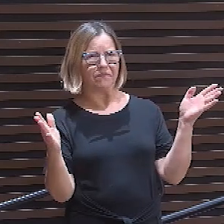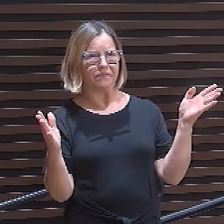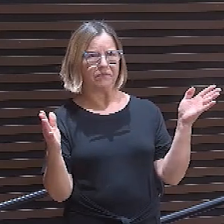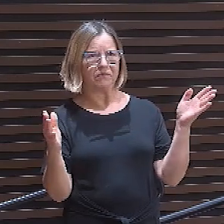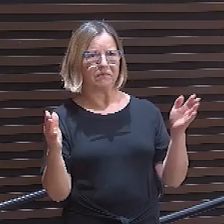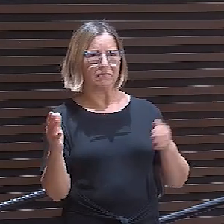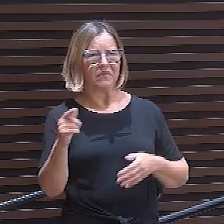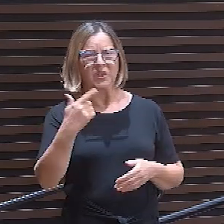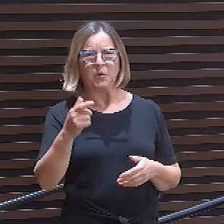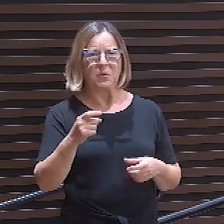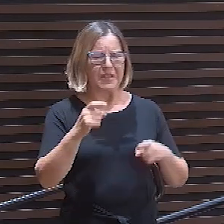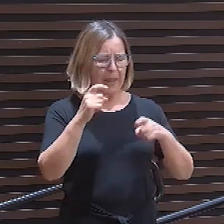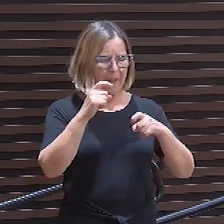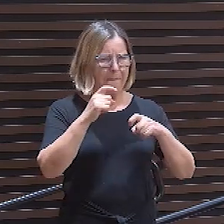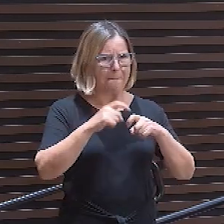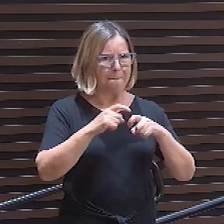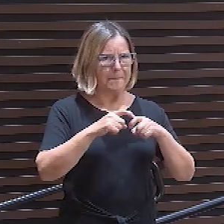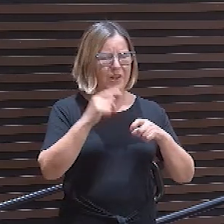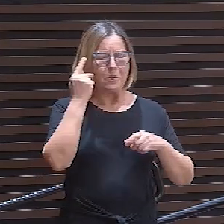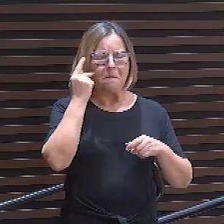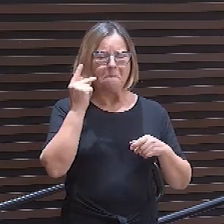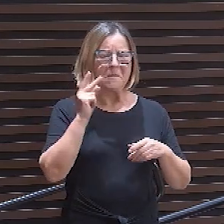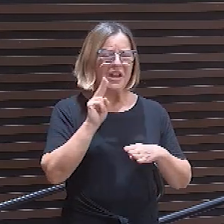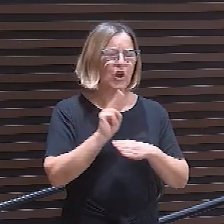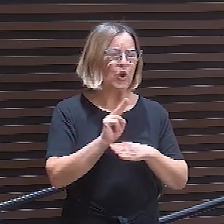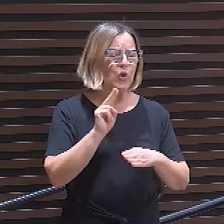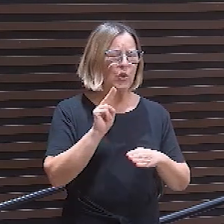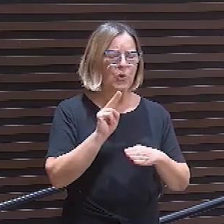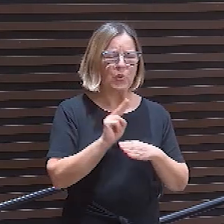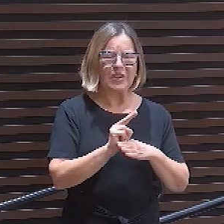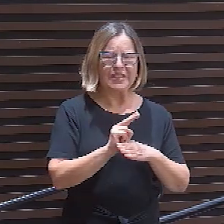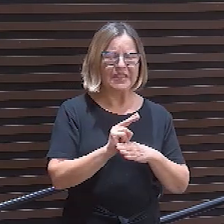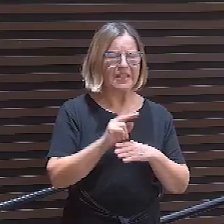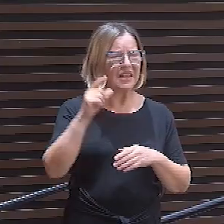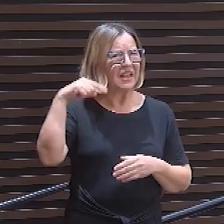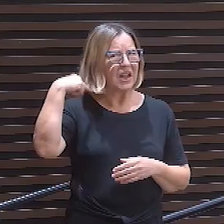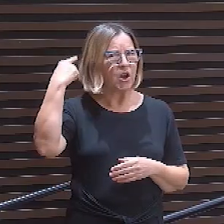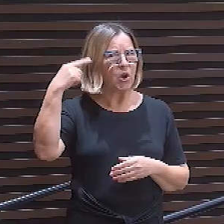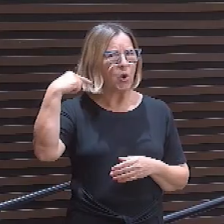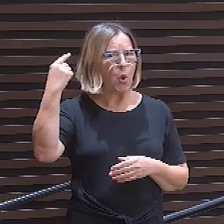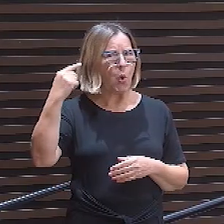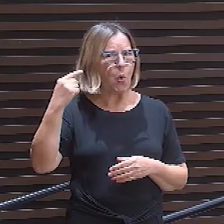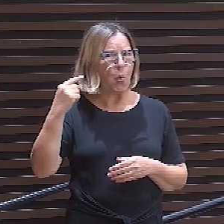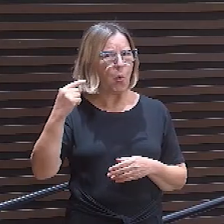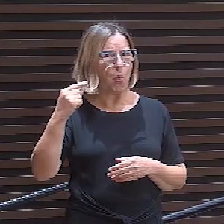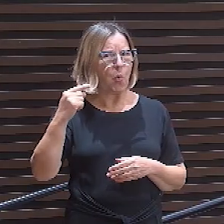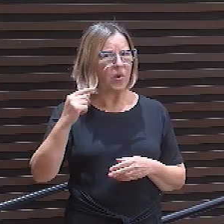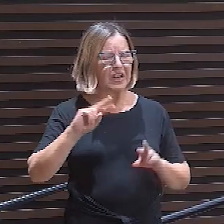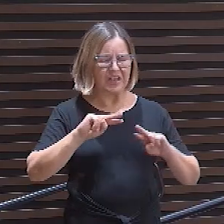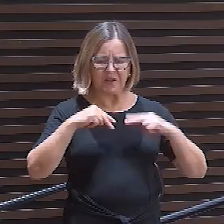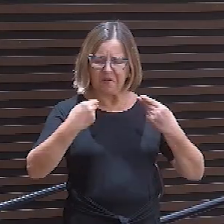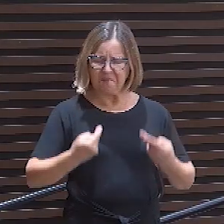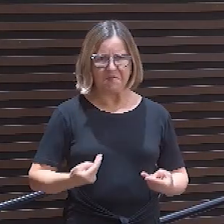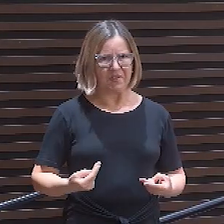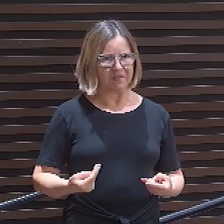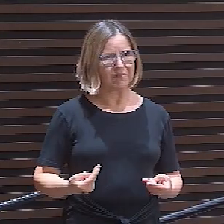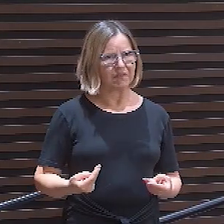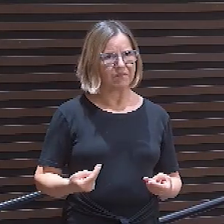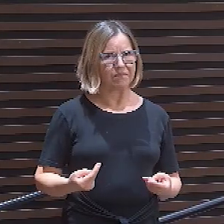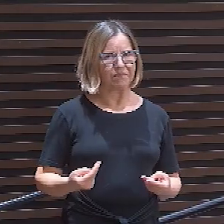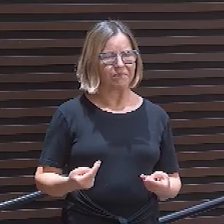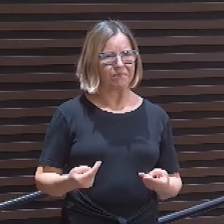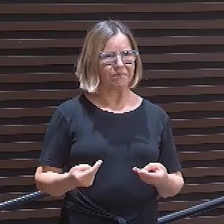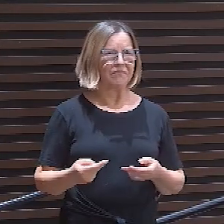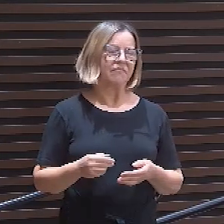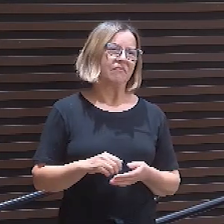médicos suficientes para cuidar da loucura desse mundo